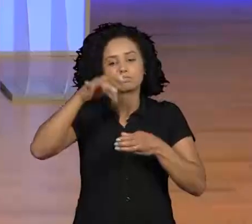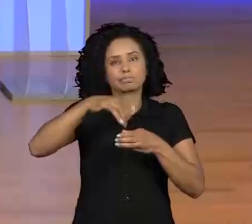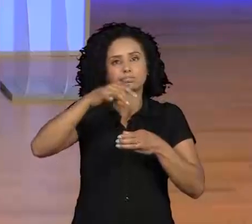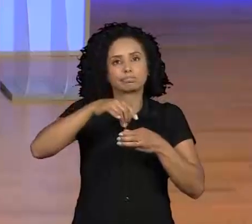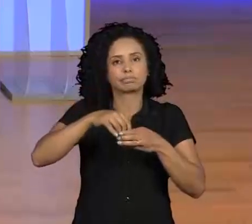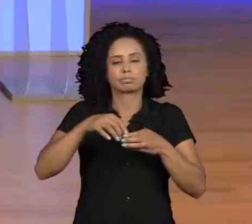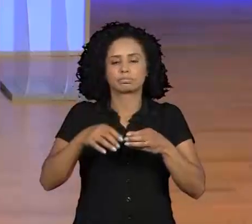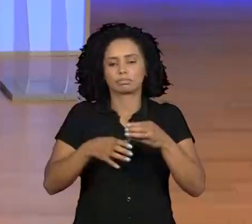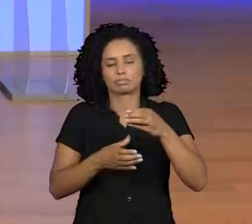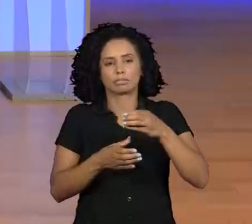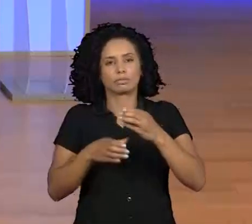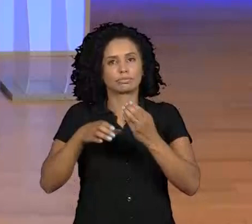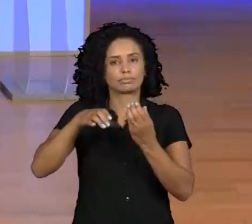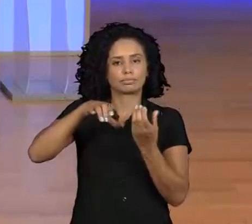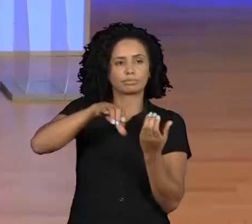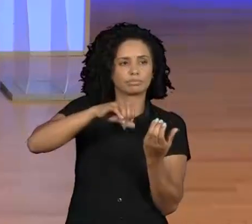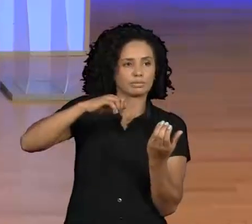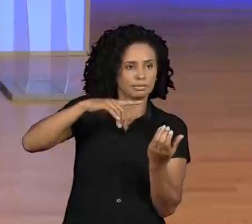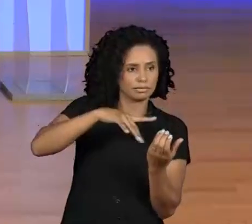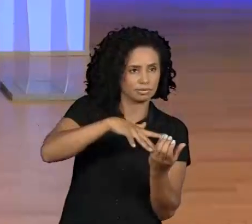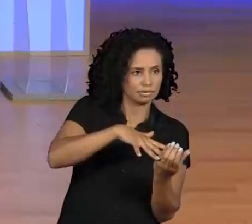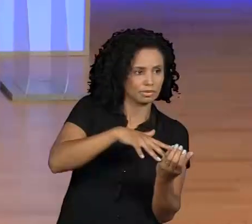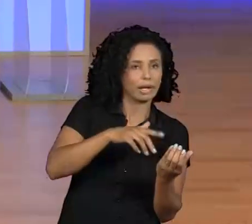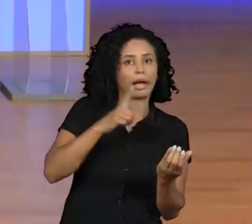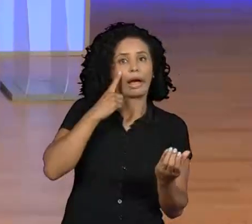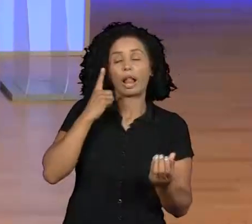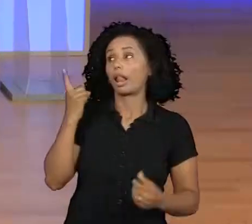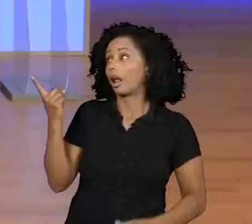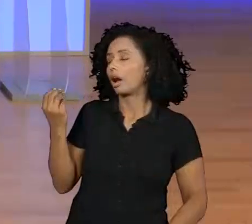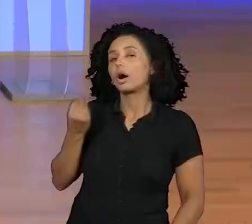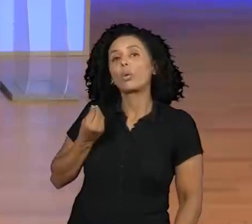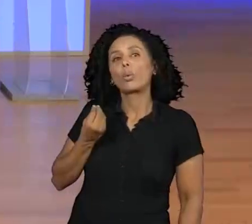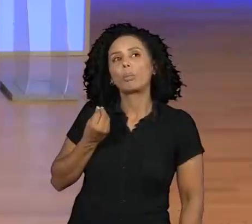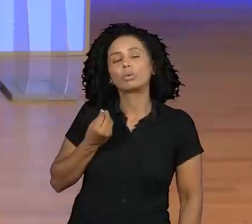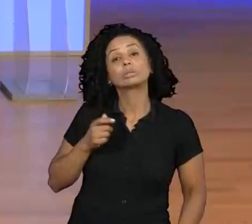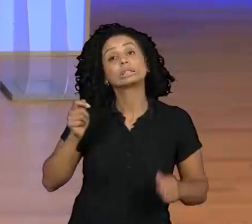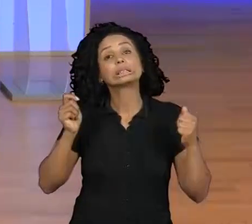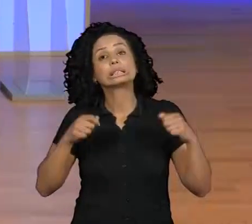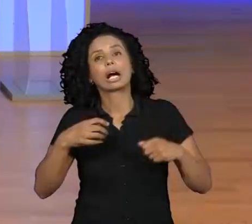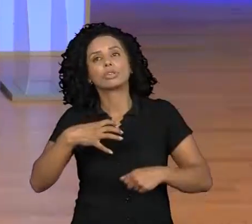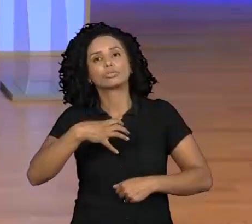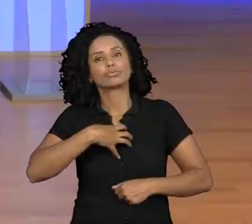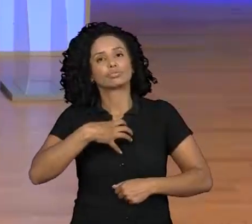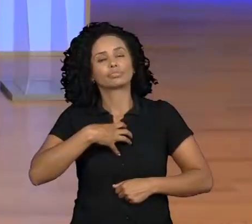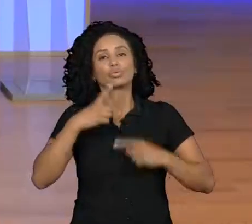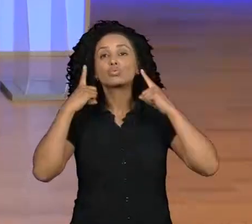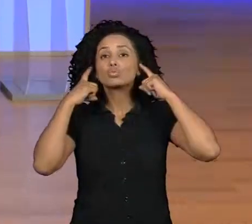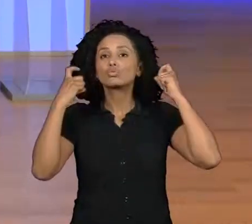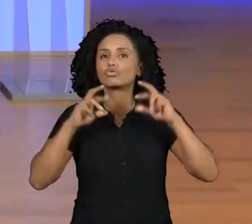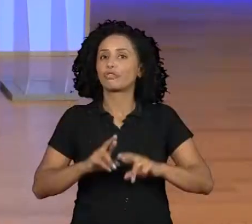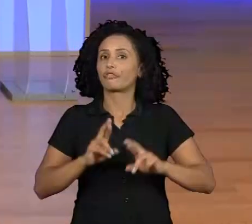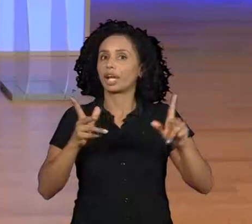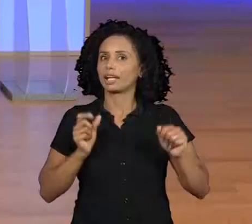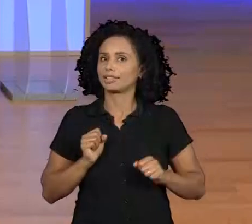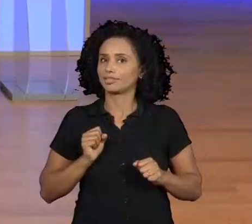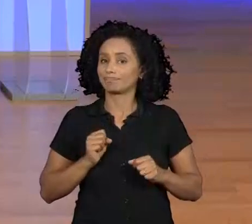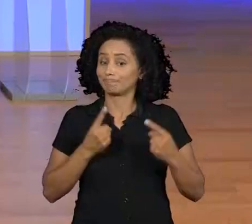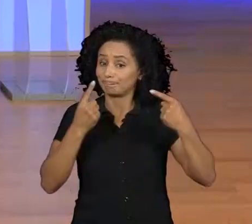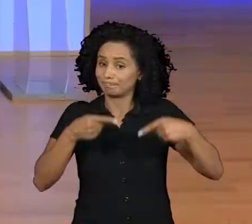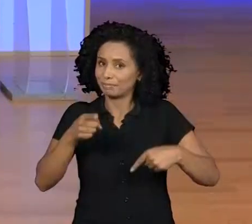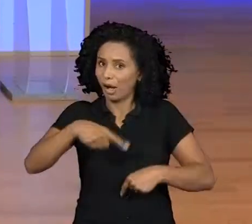tamanho, professora Genoveva, eu também terei certamente sons diferentes. A gente pode até desafiar os estudantes